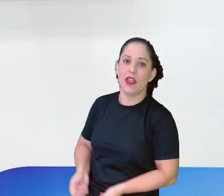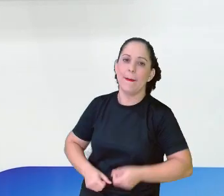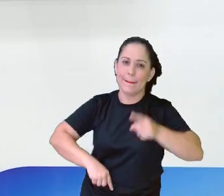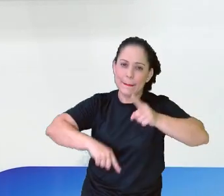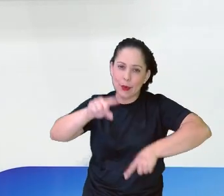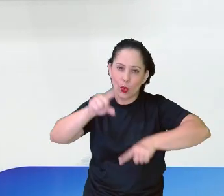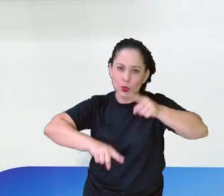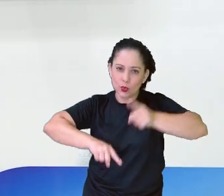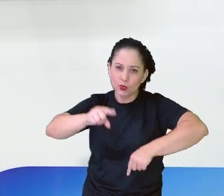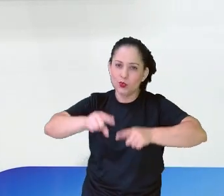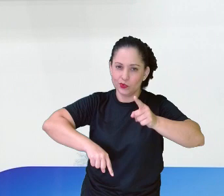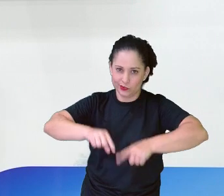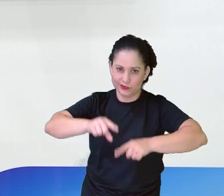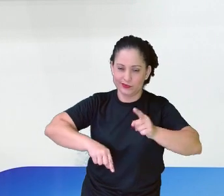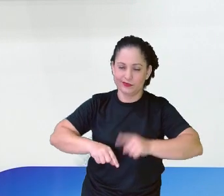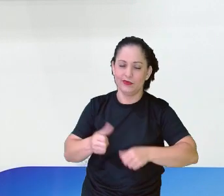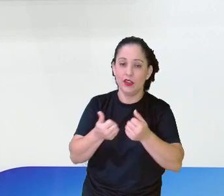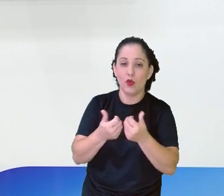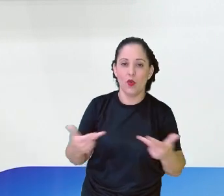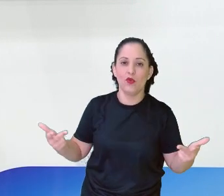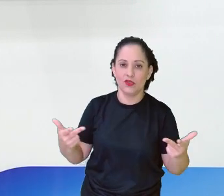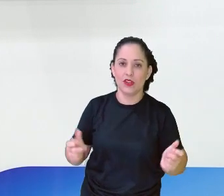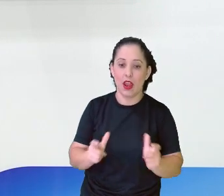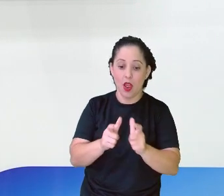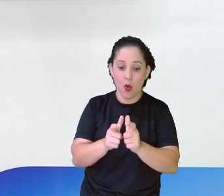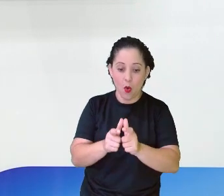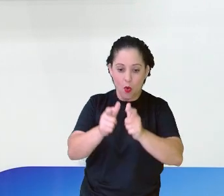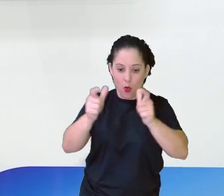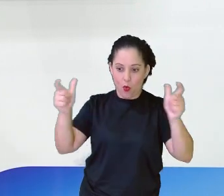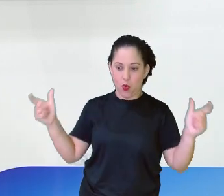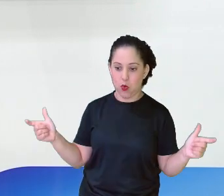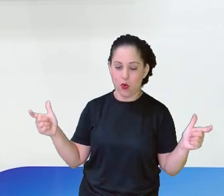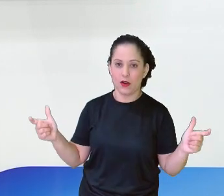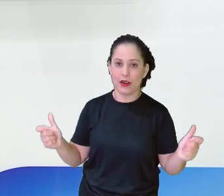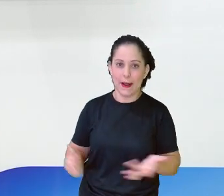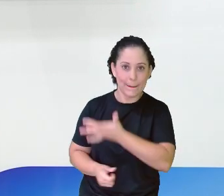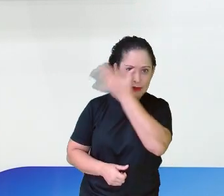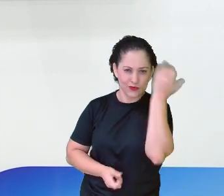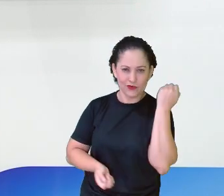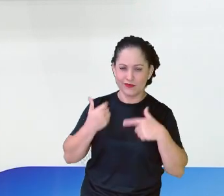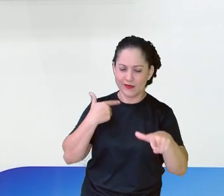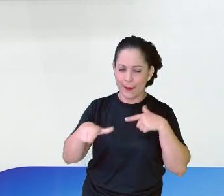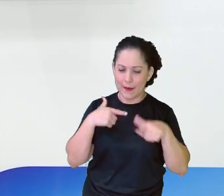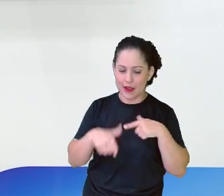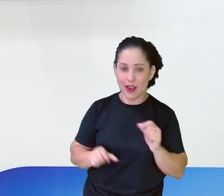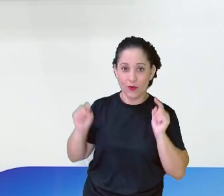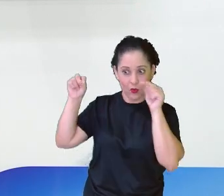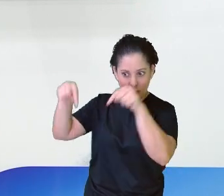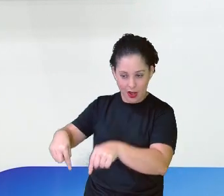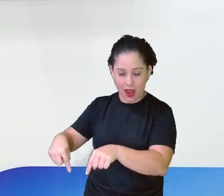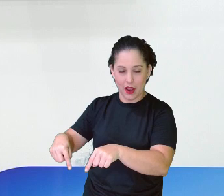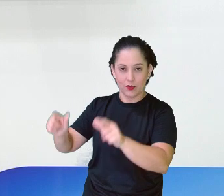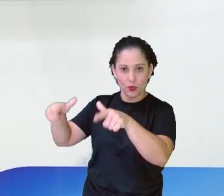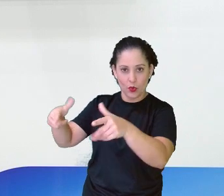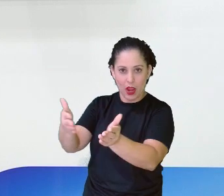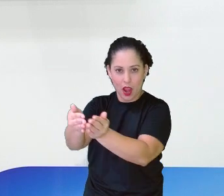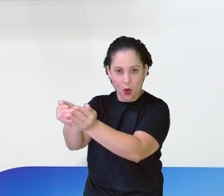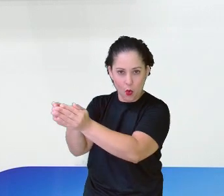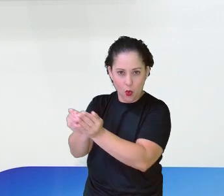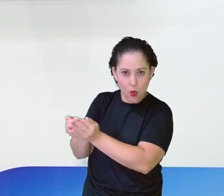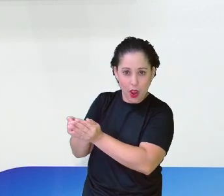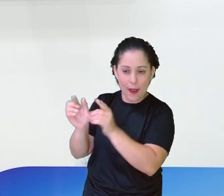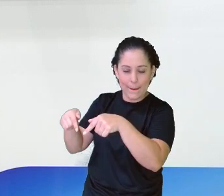mercadorias. E também foi tendo um outro avanço. Por quê? As pessoas que trabalhavam nesse porto, elas precisavam de casa,